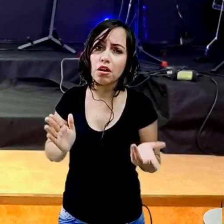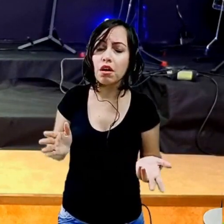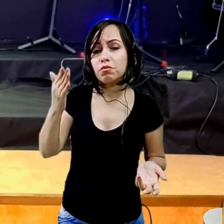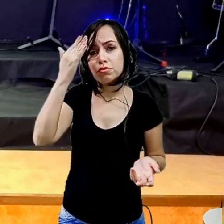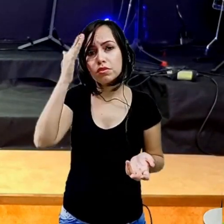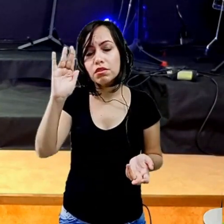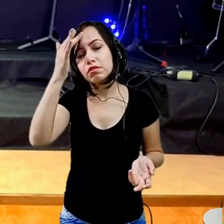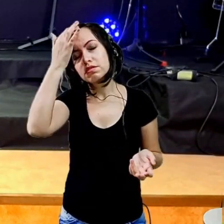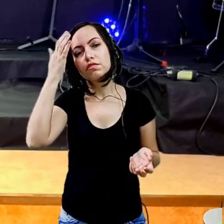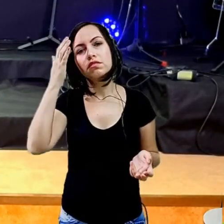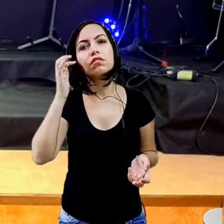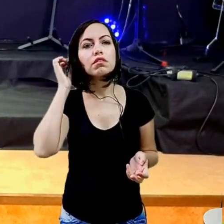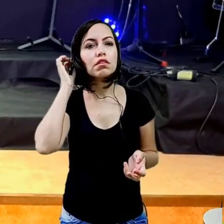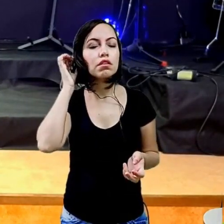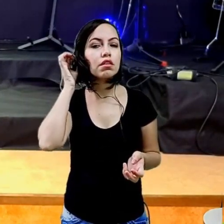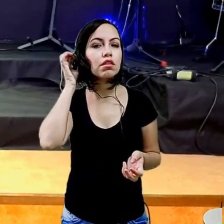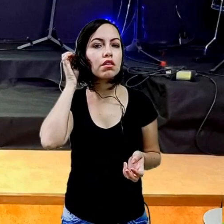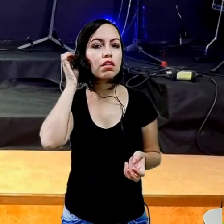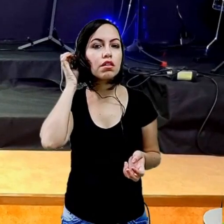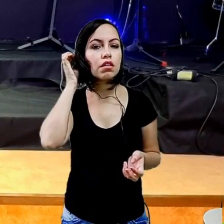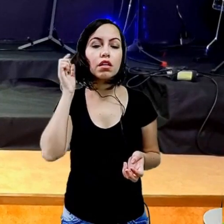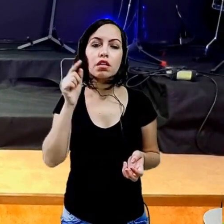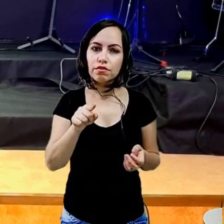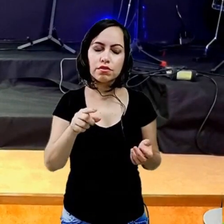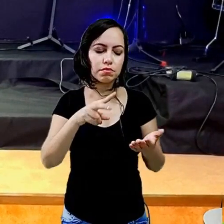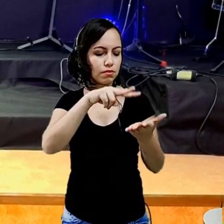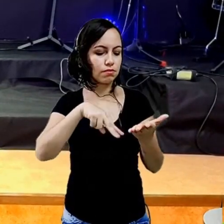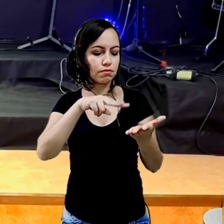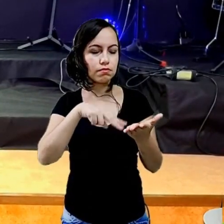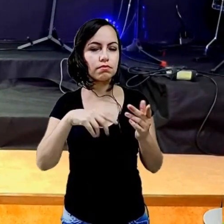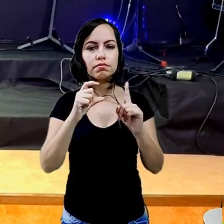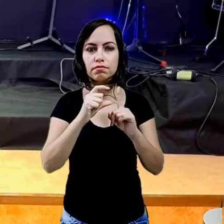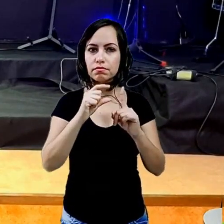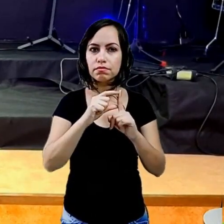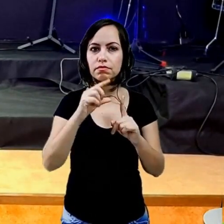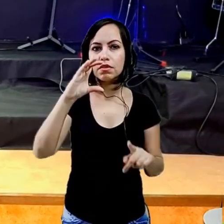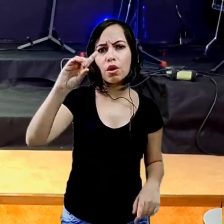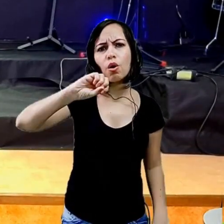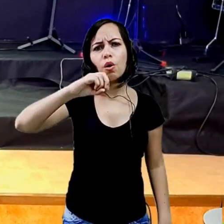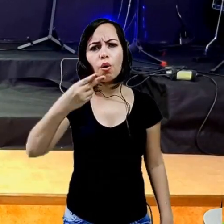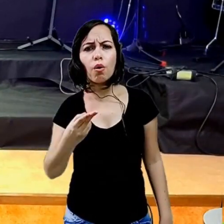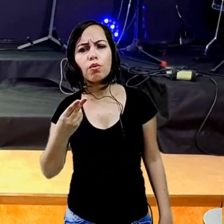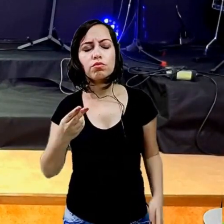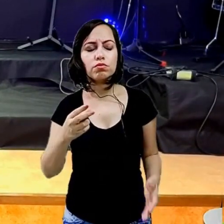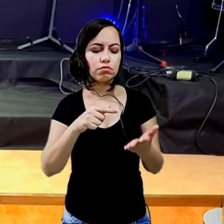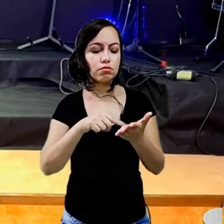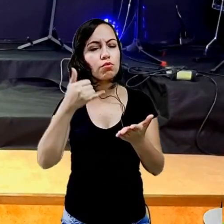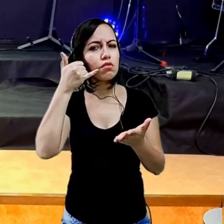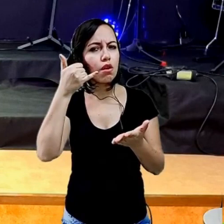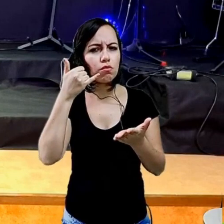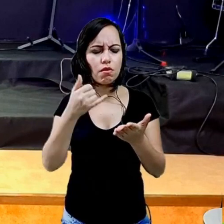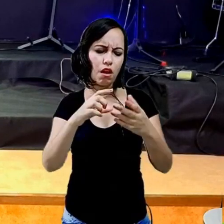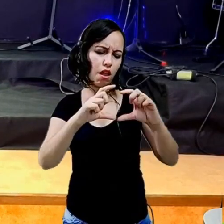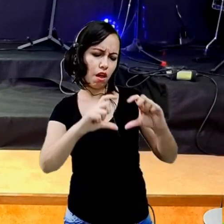já acordou, que você esteja diante da palavra de Deus, ou no seu celular, mas o